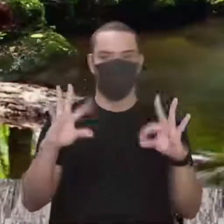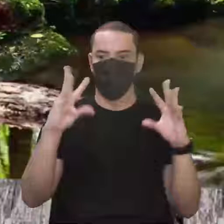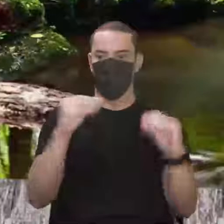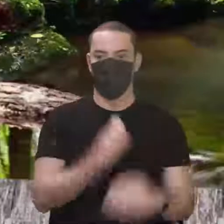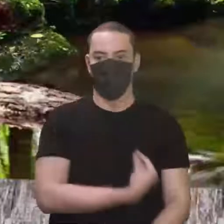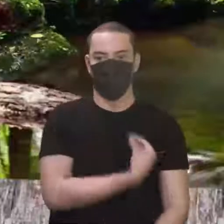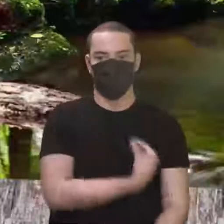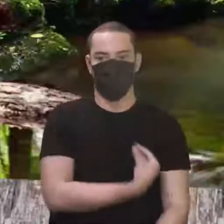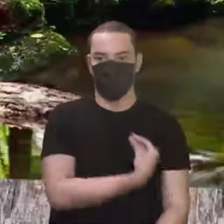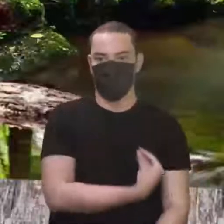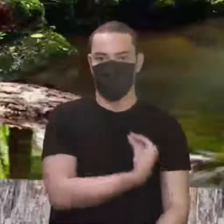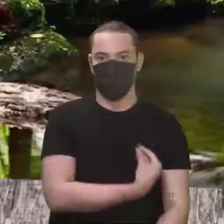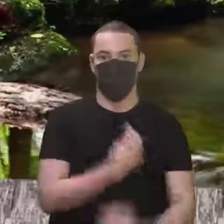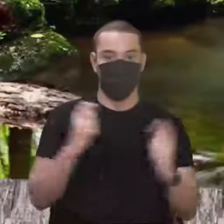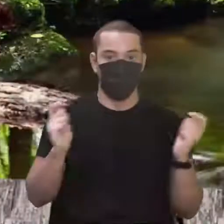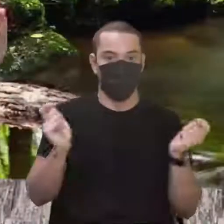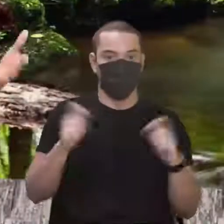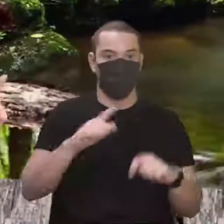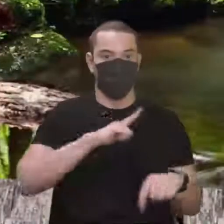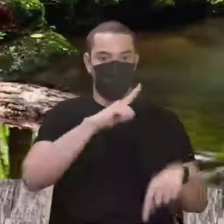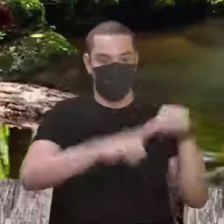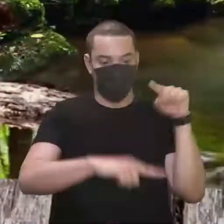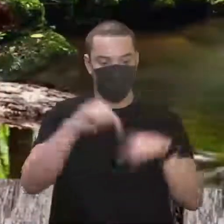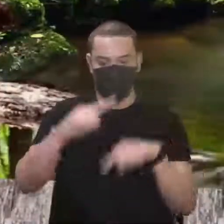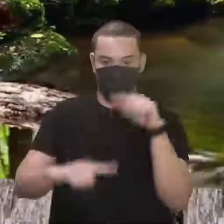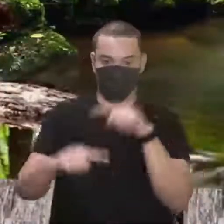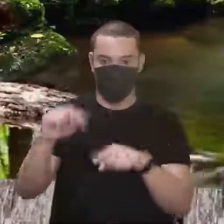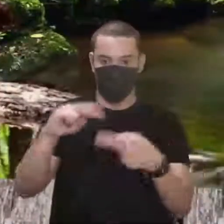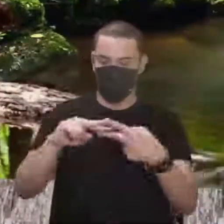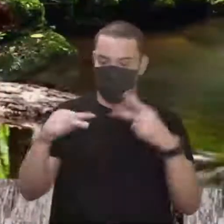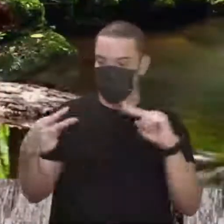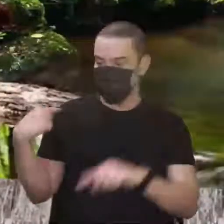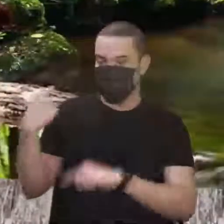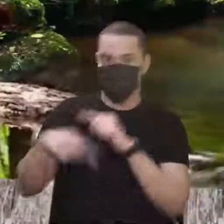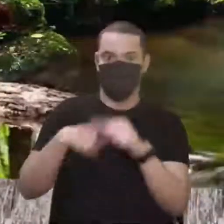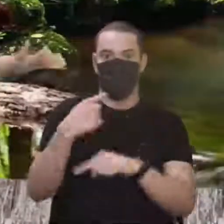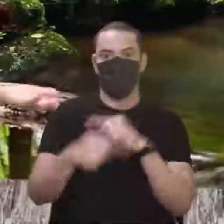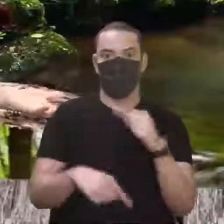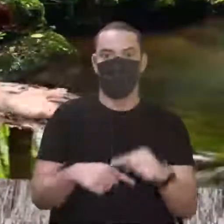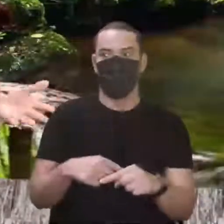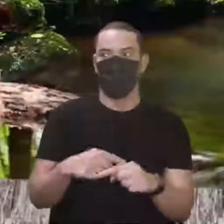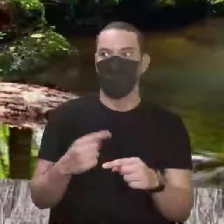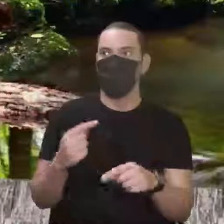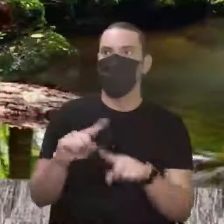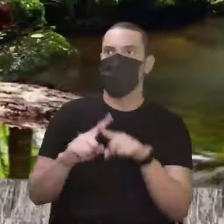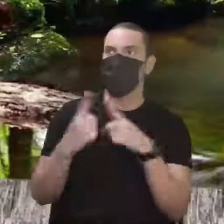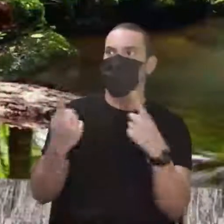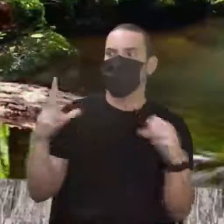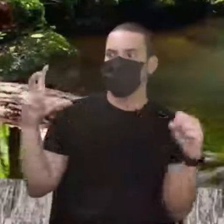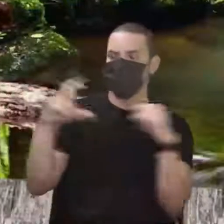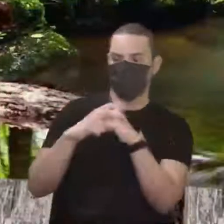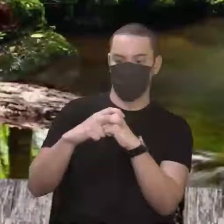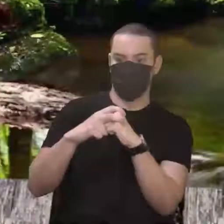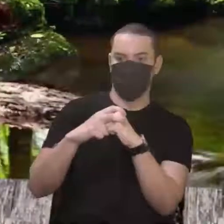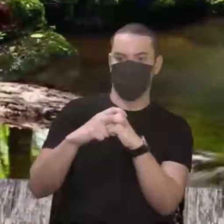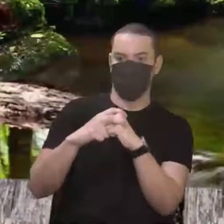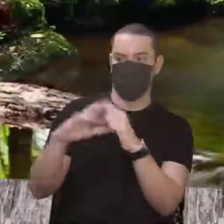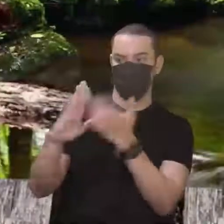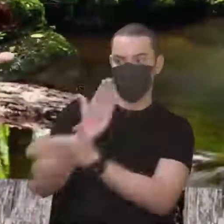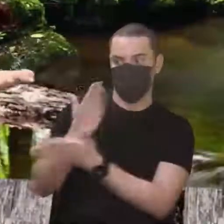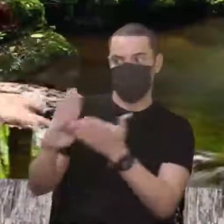seres vivos que contêm material genético, professora, os vírus que não são considerados por